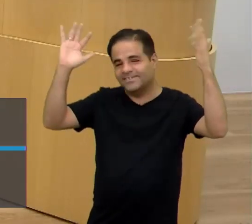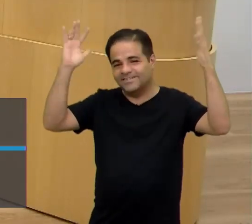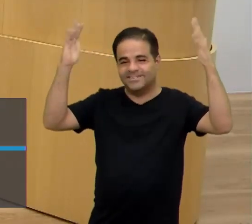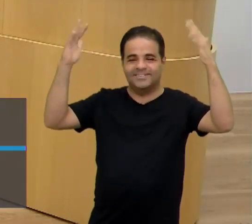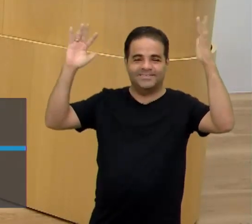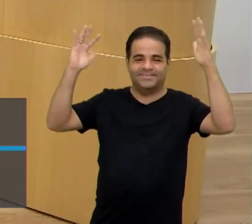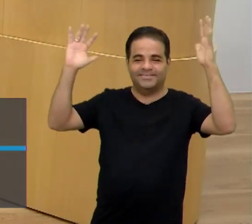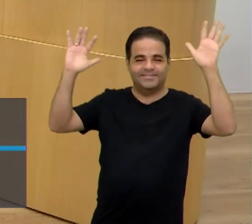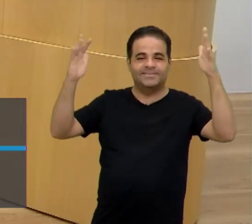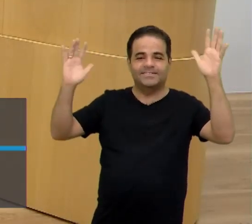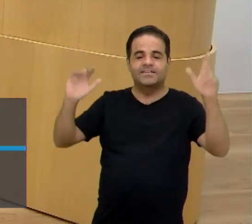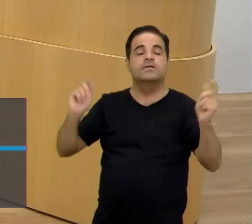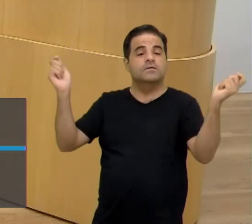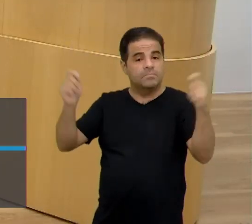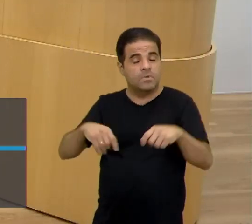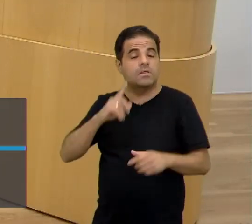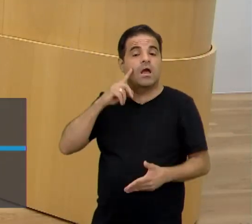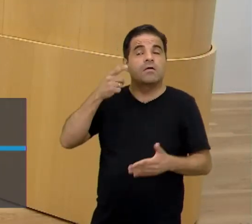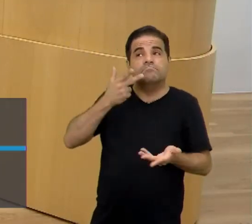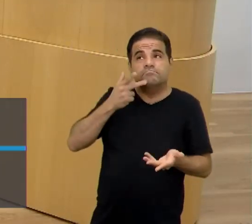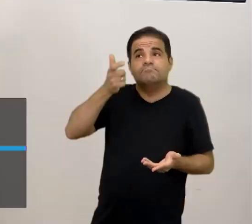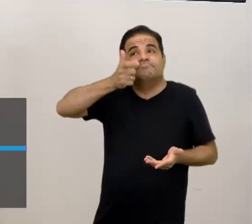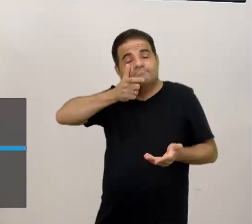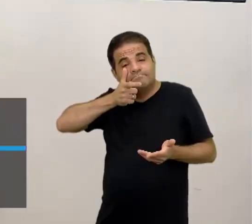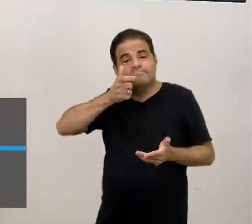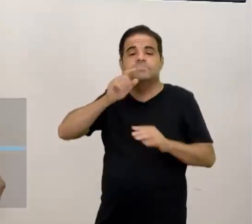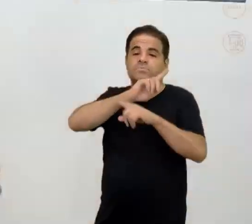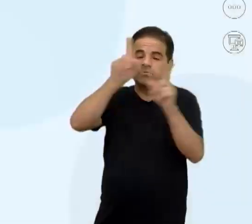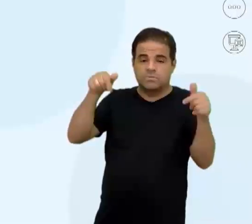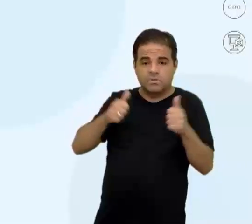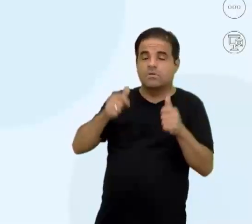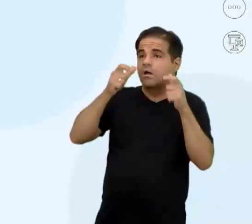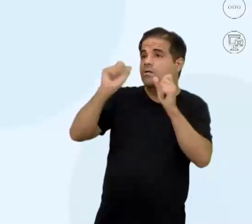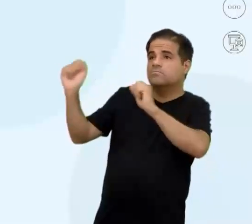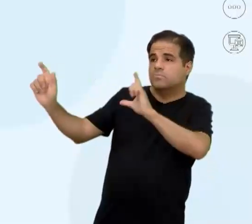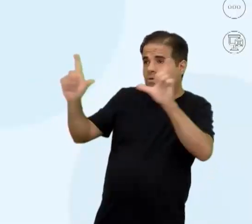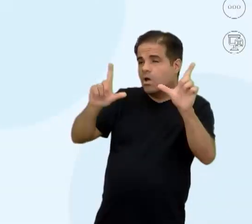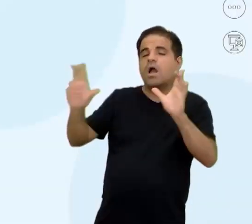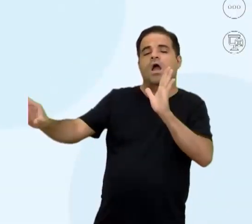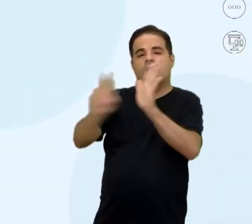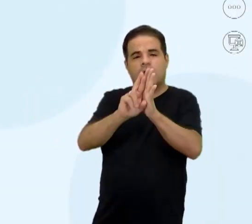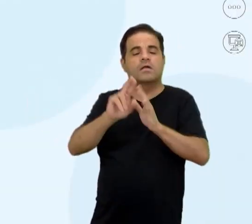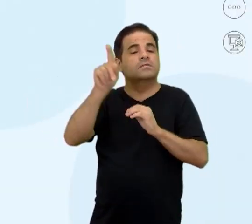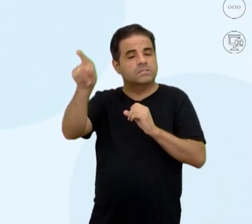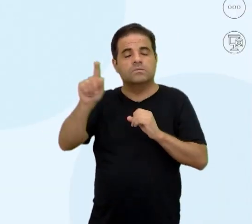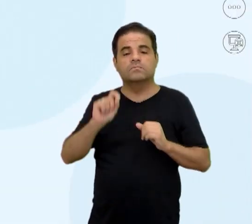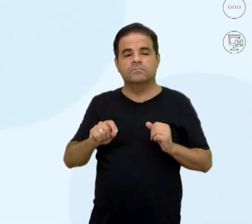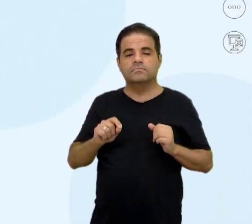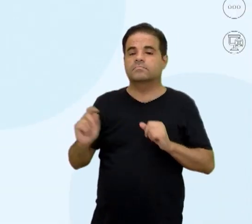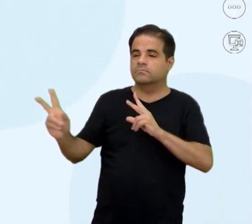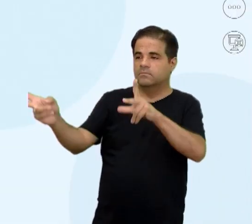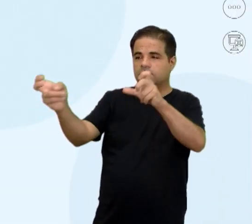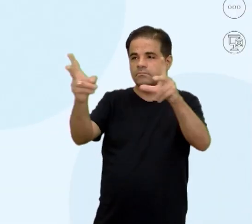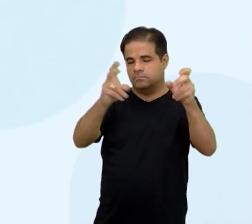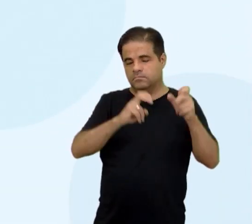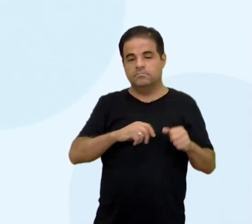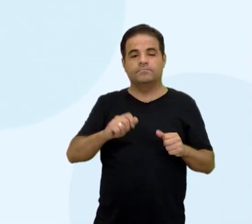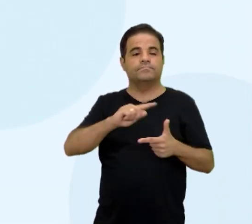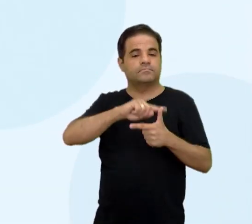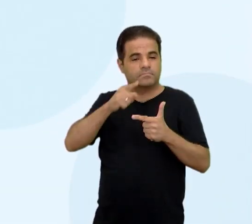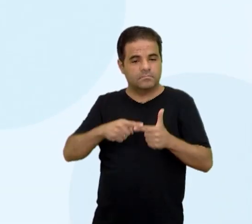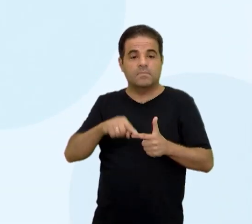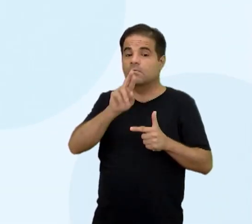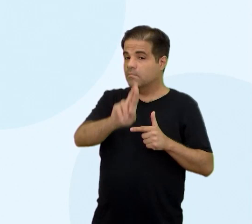Aê! É isso mesmo, a gente pode concluir só observando aqui, olho na nossa telinha, a gente representa assim, Perceba que o ângulo